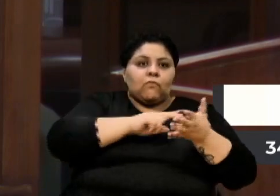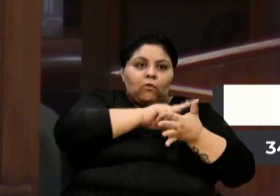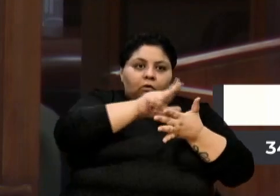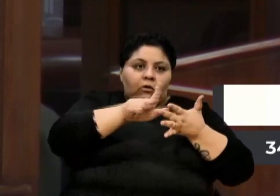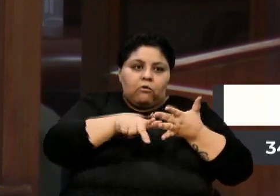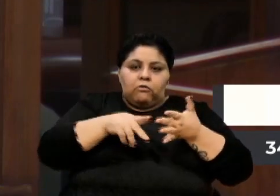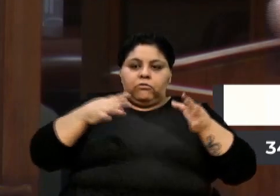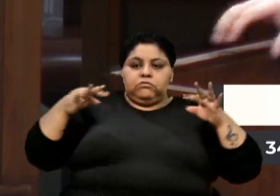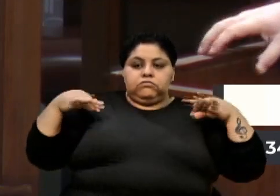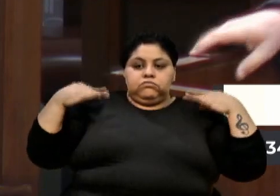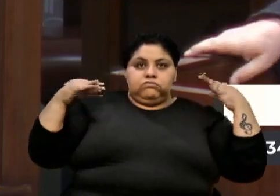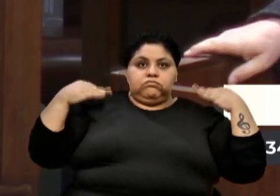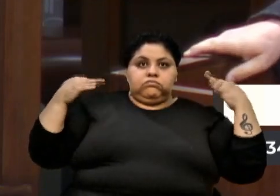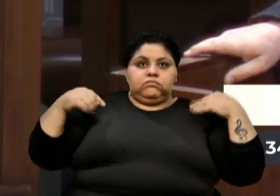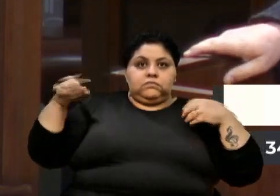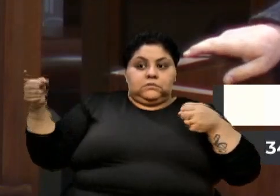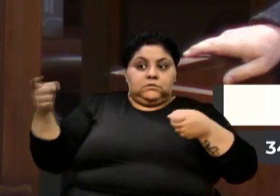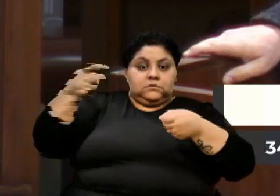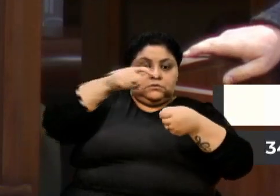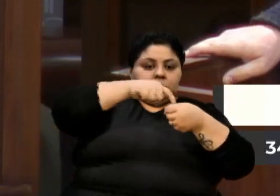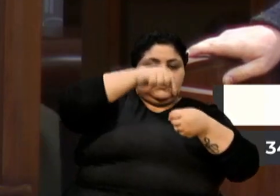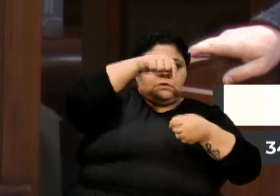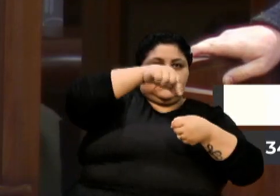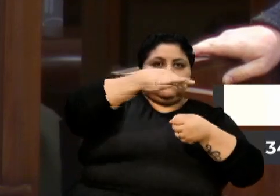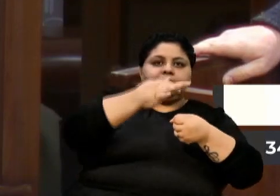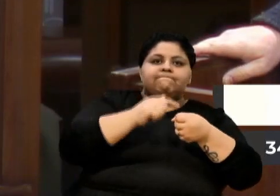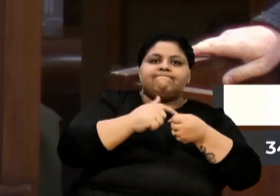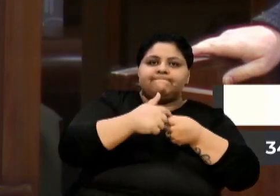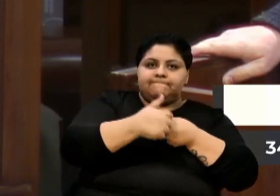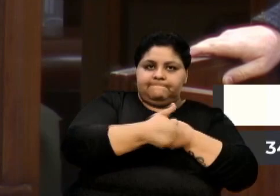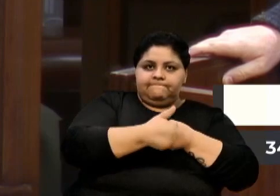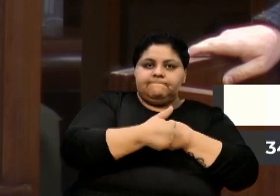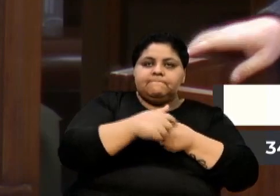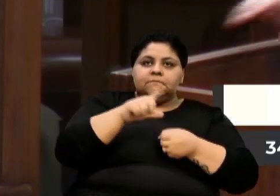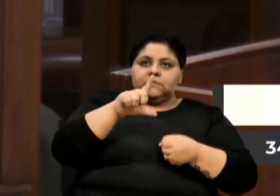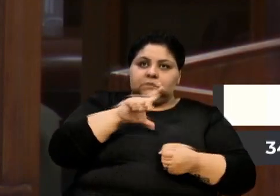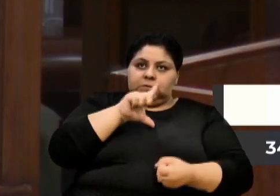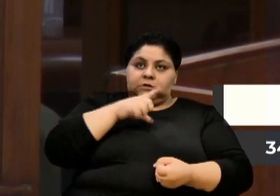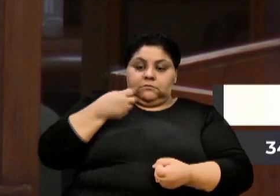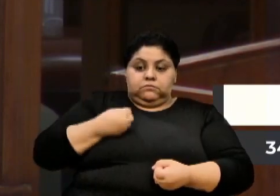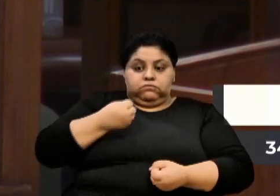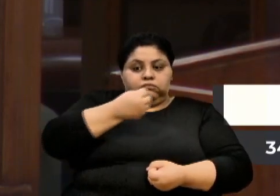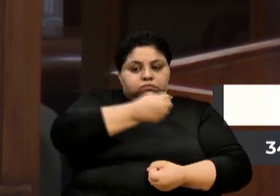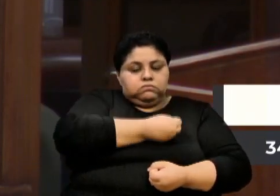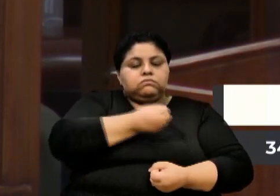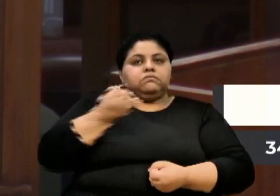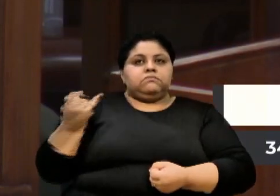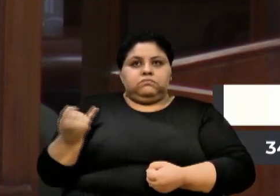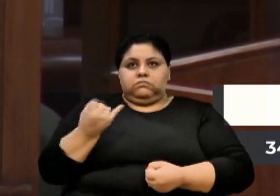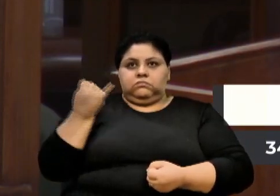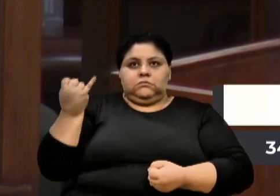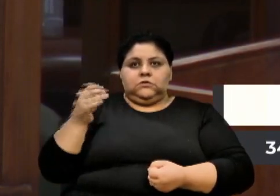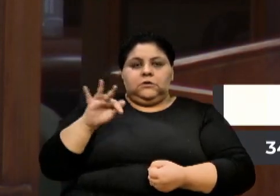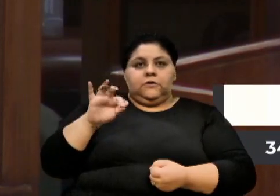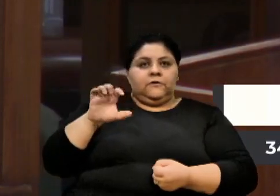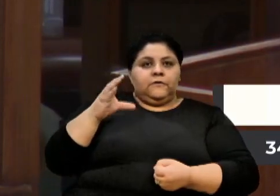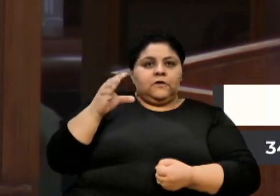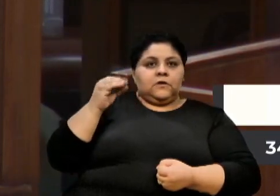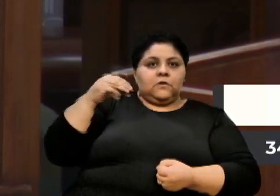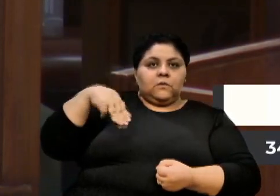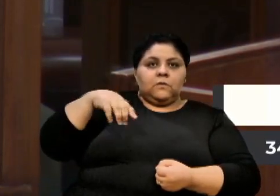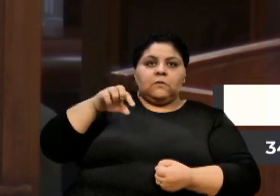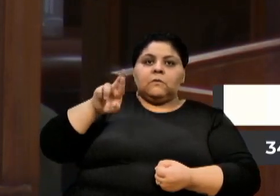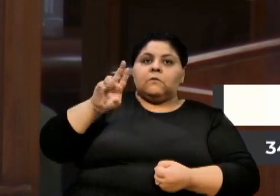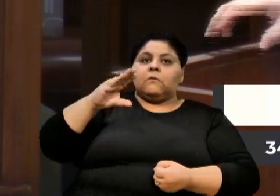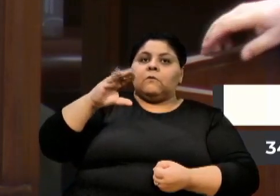Uva traz para a cidade de Caxias do Sul. E aí tem números bem importantes da FEComércio com relação ao